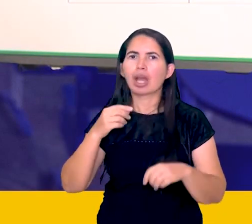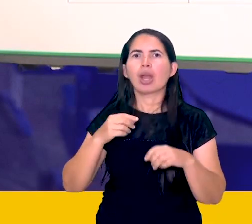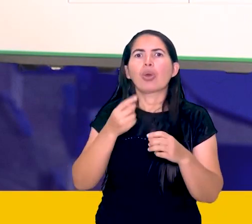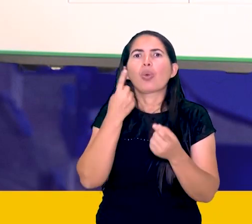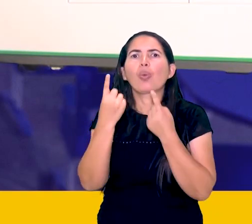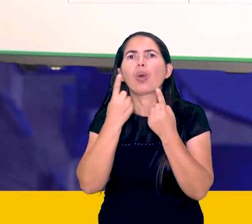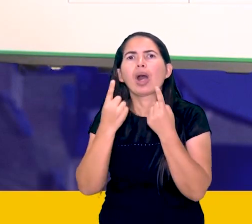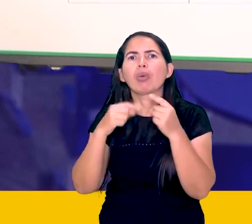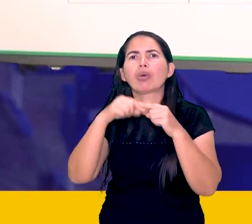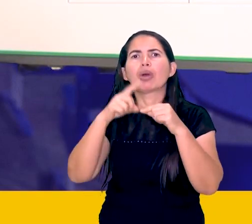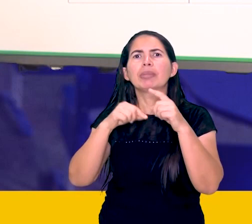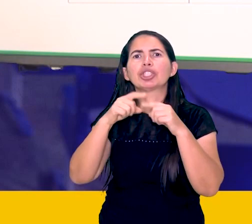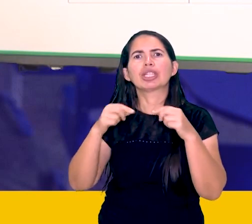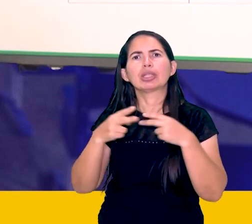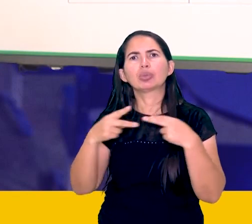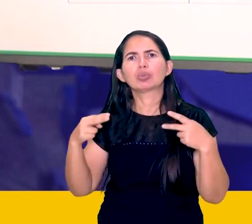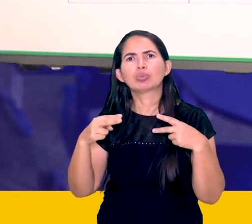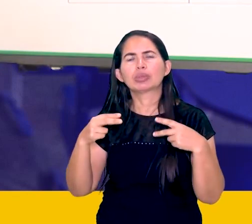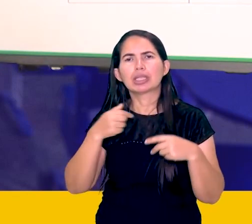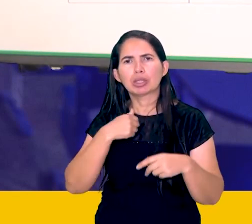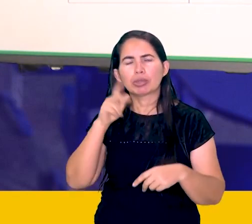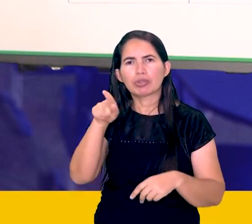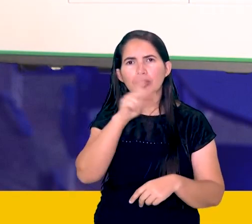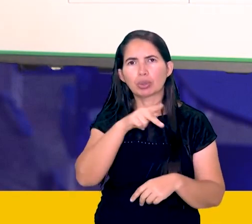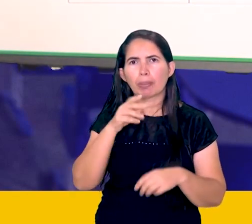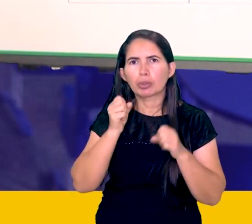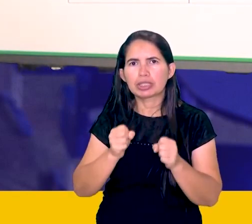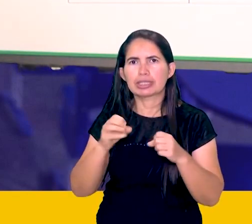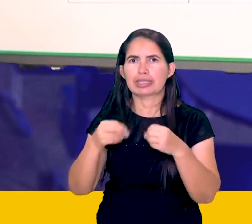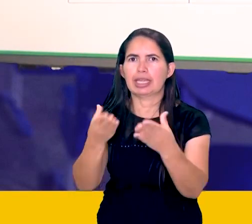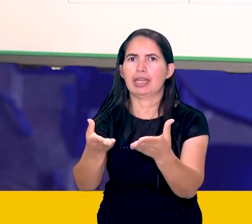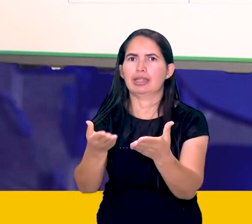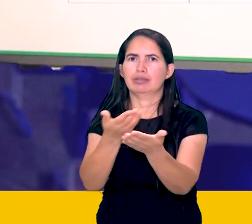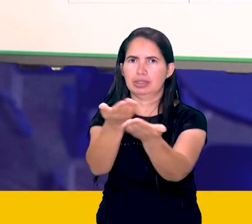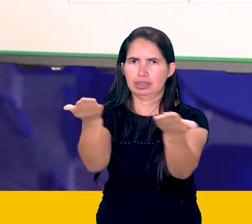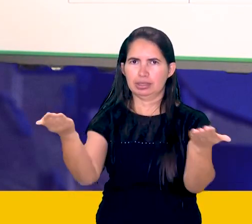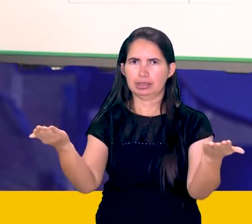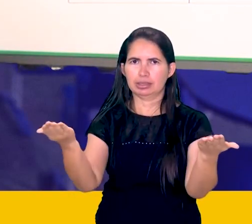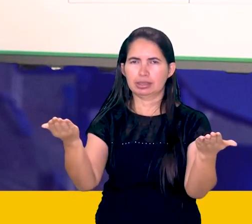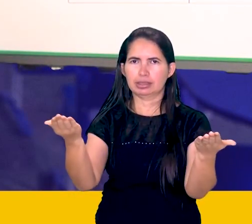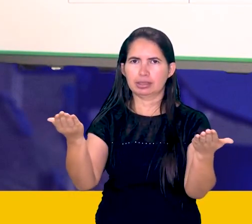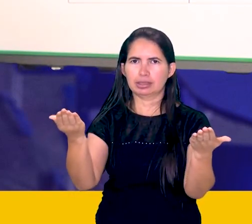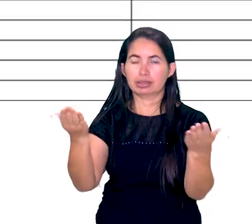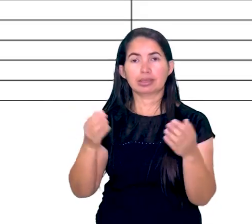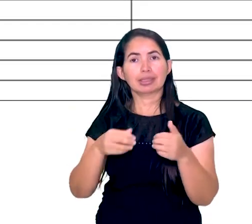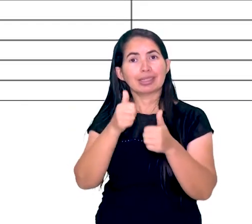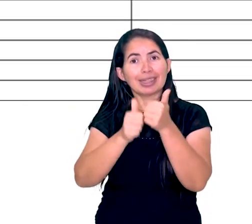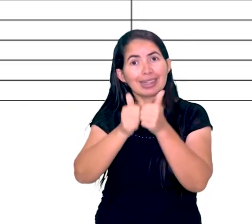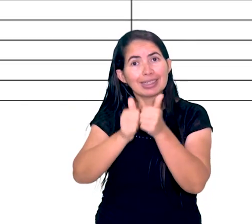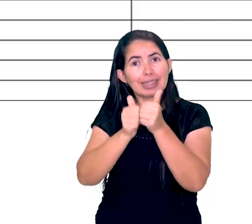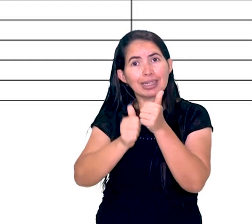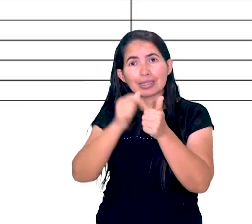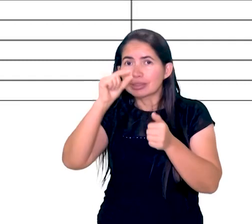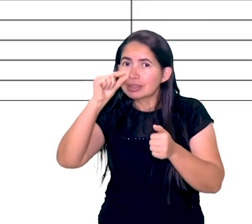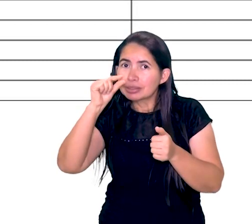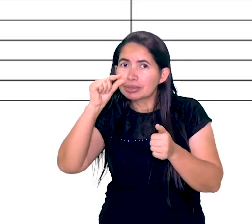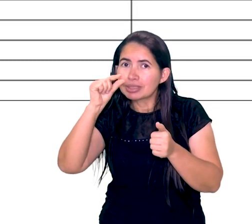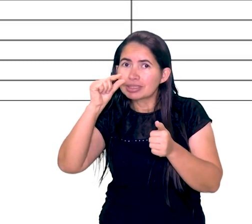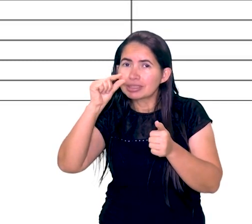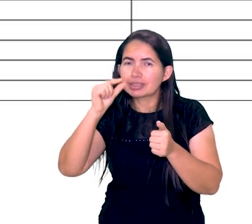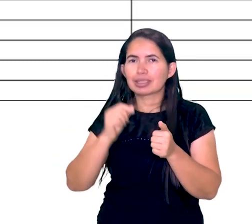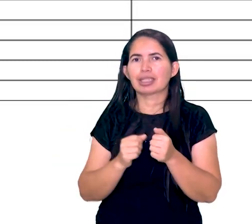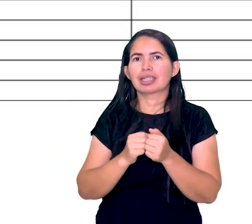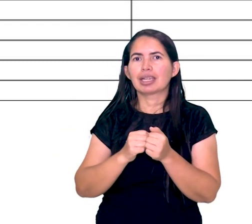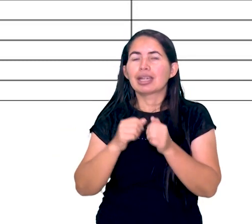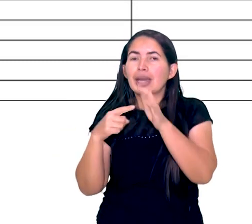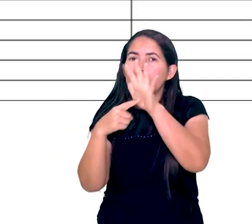objeto aqui como sugestão professor, poderia dar a vocês? Grão de arroz. Né? O grão